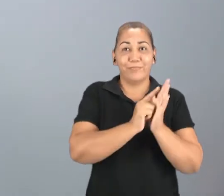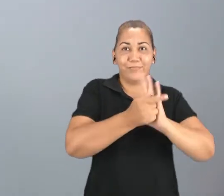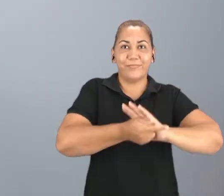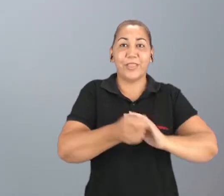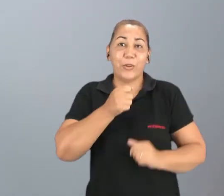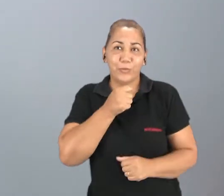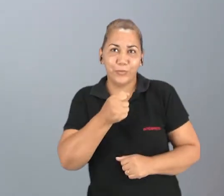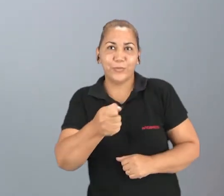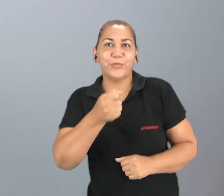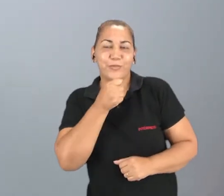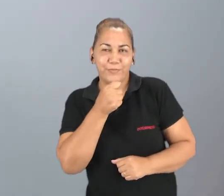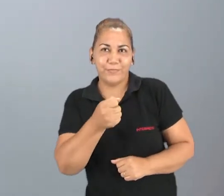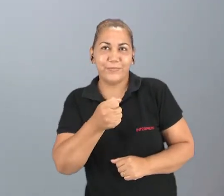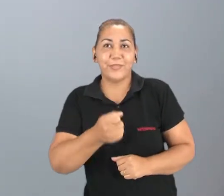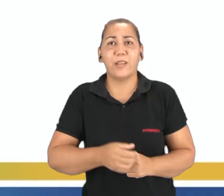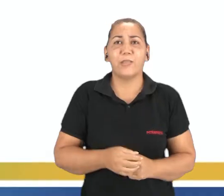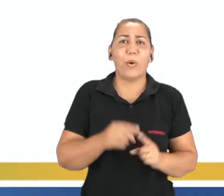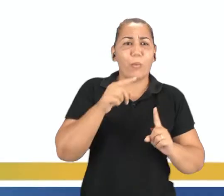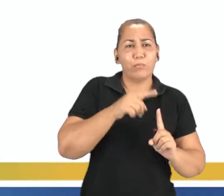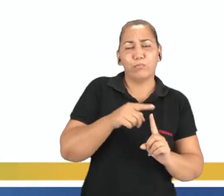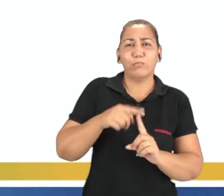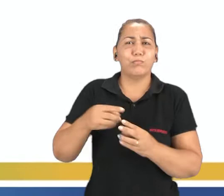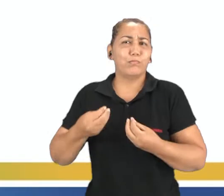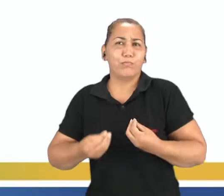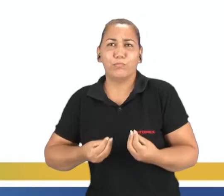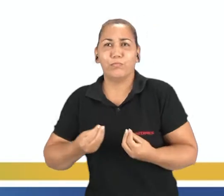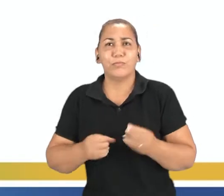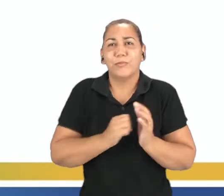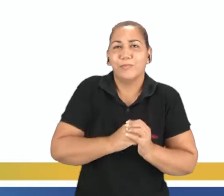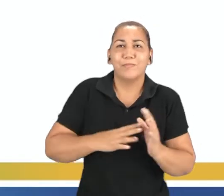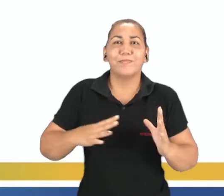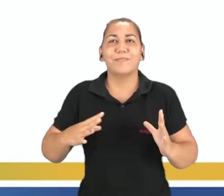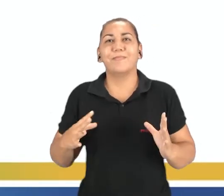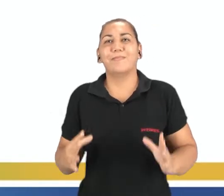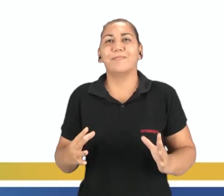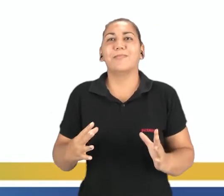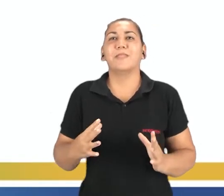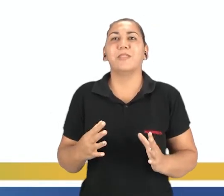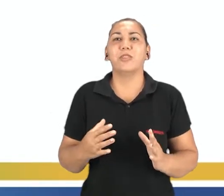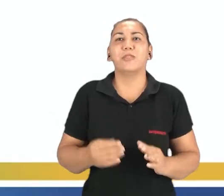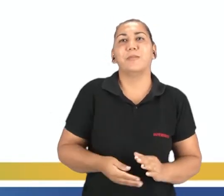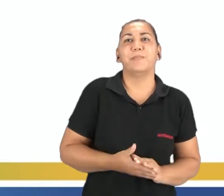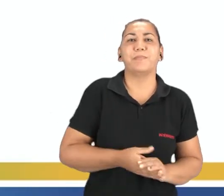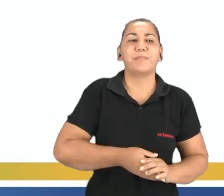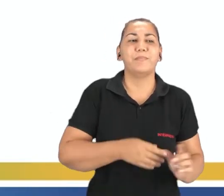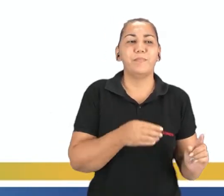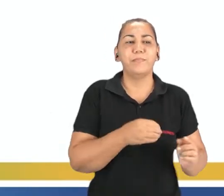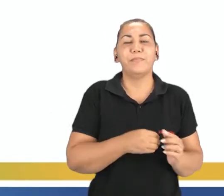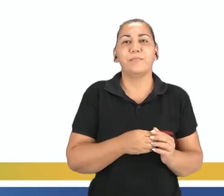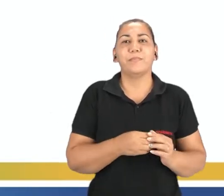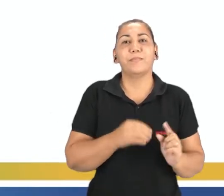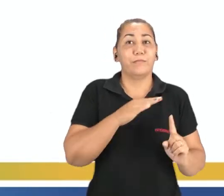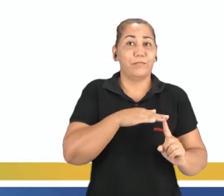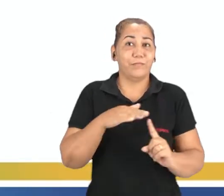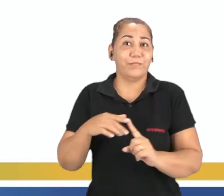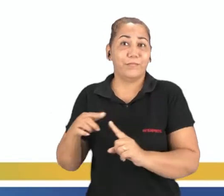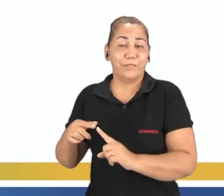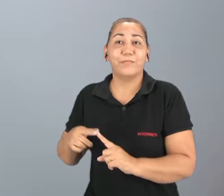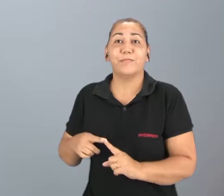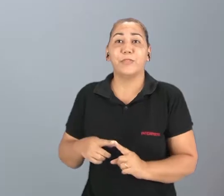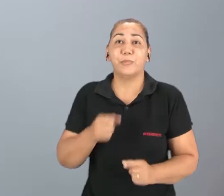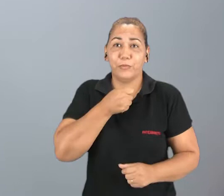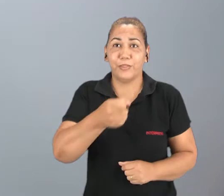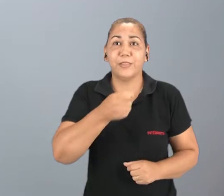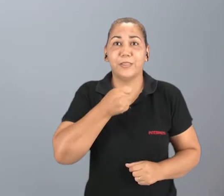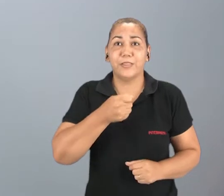entrevista, a sua forma de composição, as características, os tipos de entrevistas. É isso aí? Então vamos começar